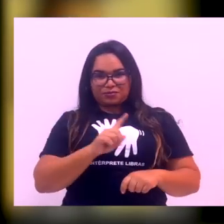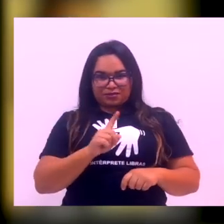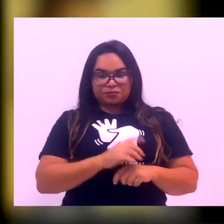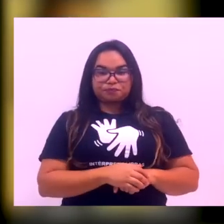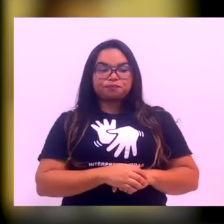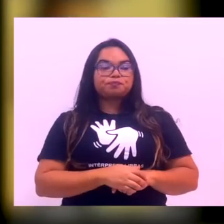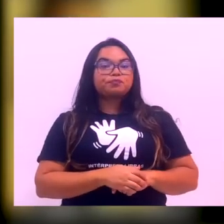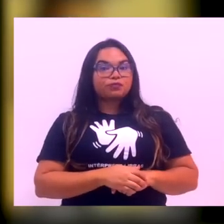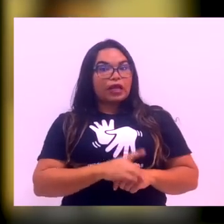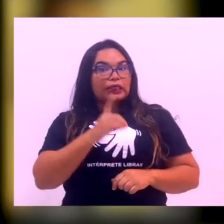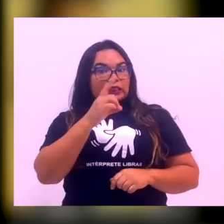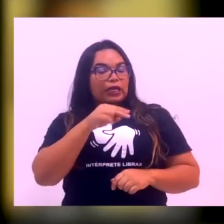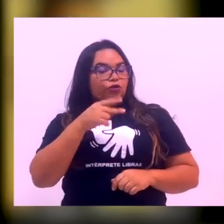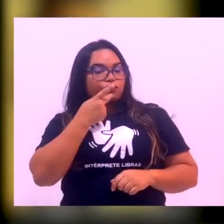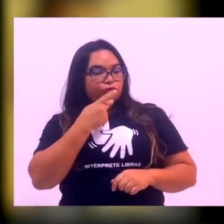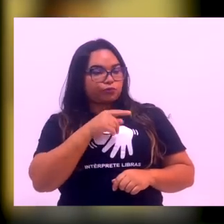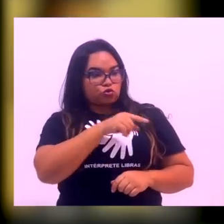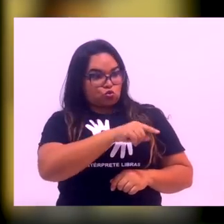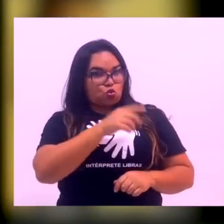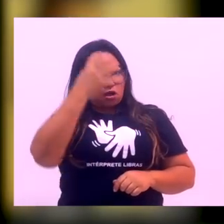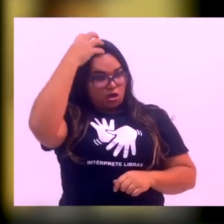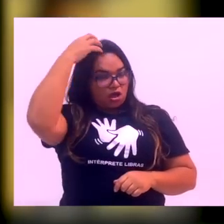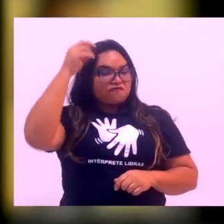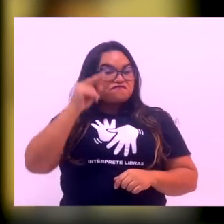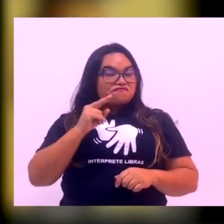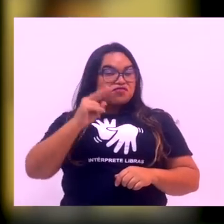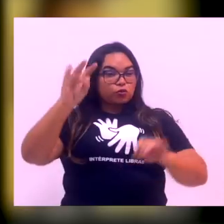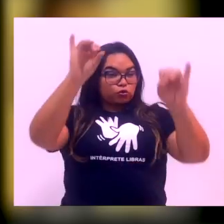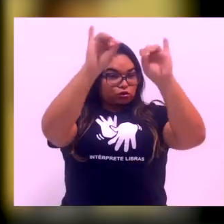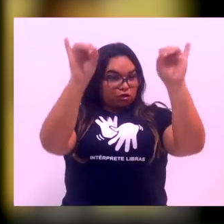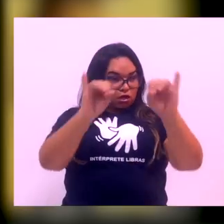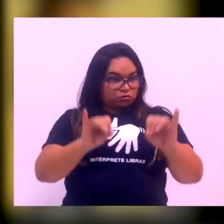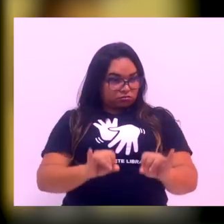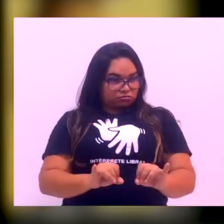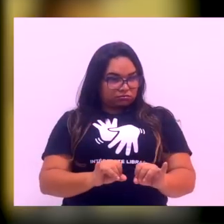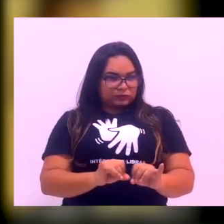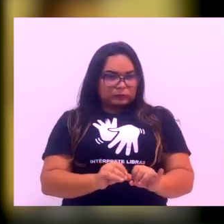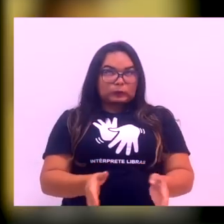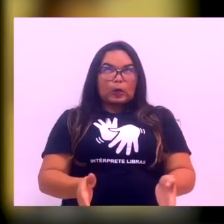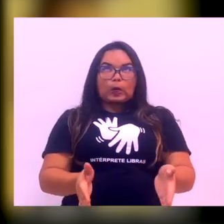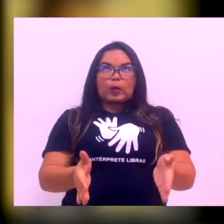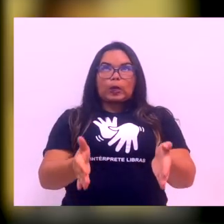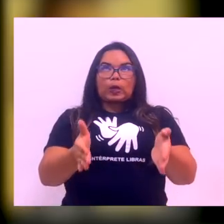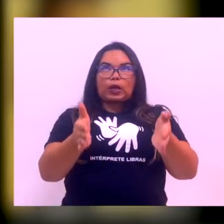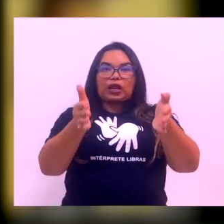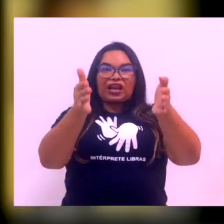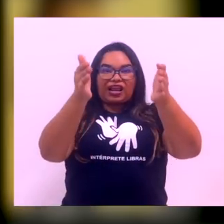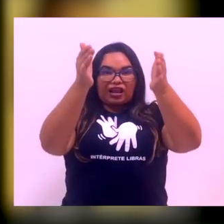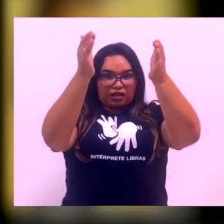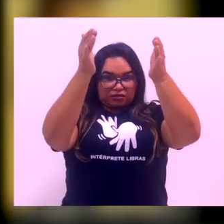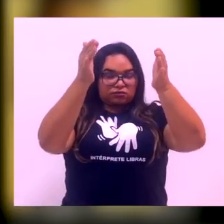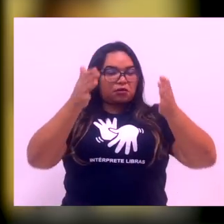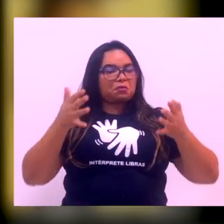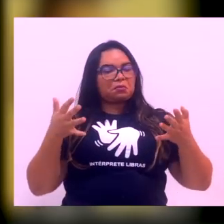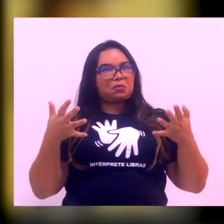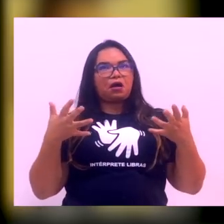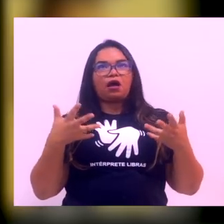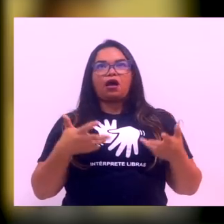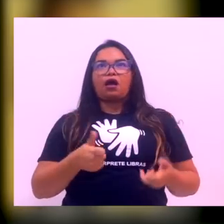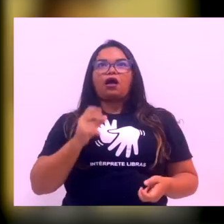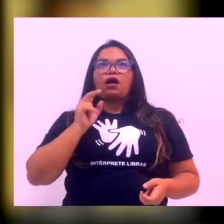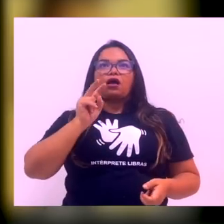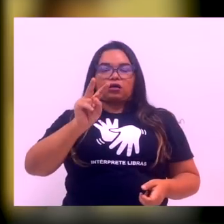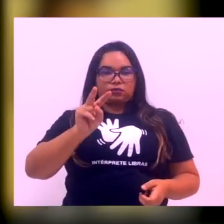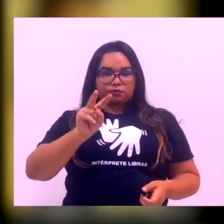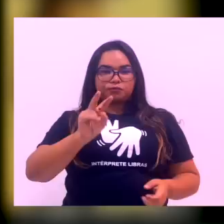o que significa, e nós não temos que sequer ficar imaginando. Tu viste, ó rei, e ali diante de ti havia uma